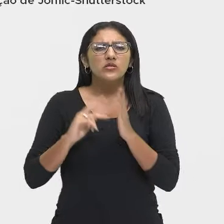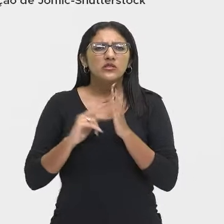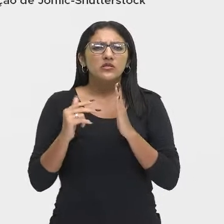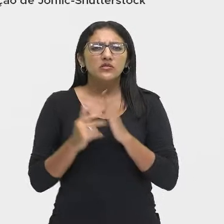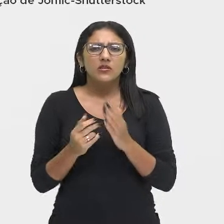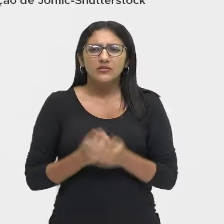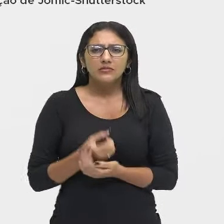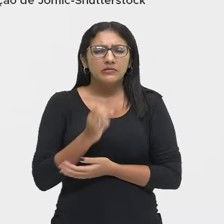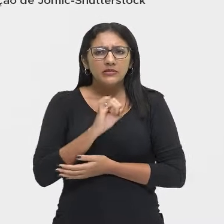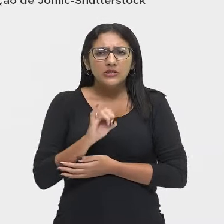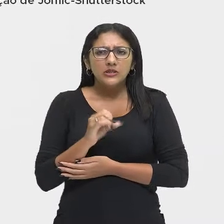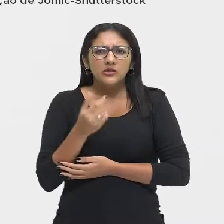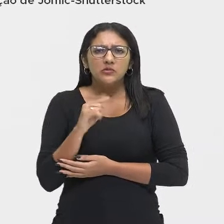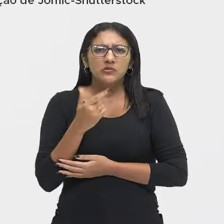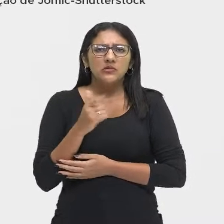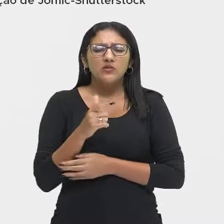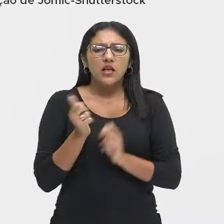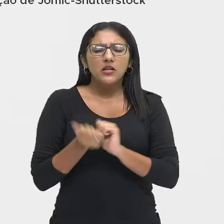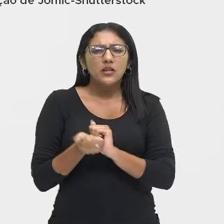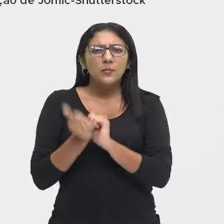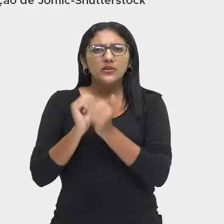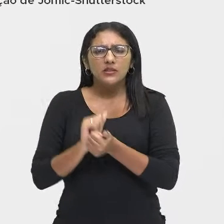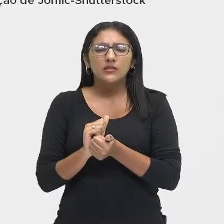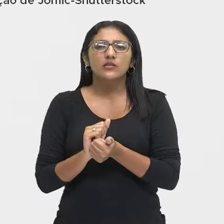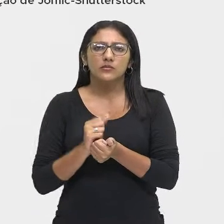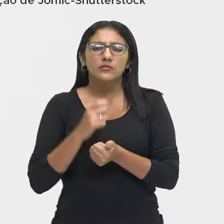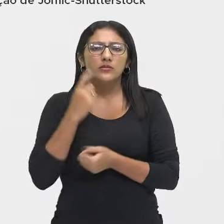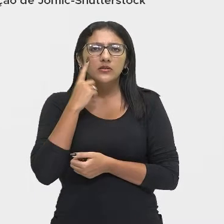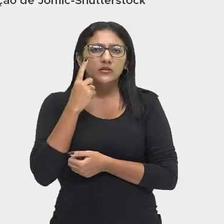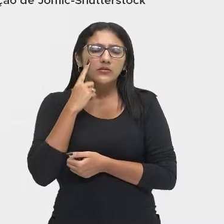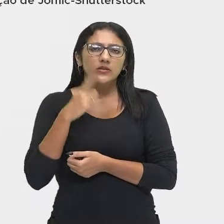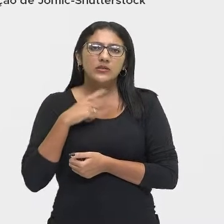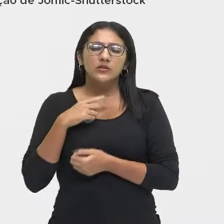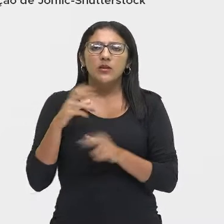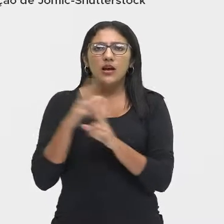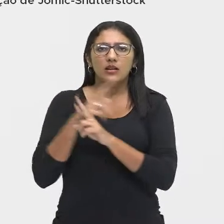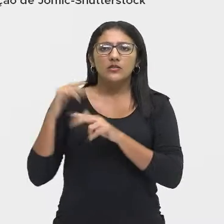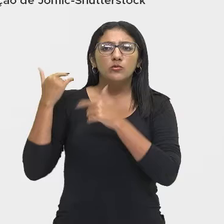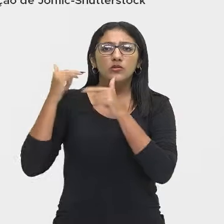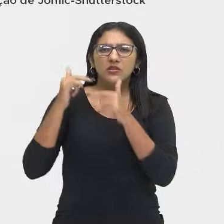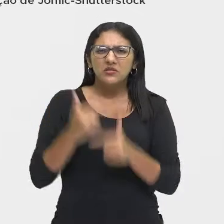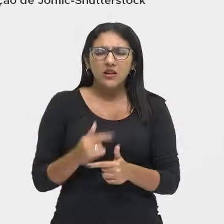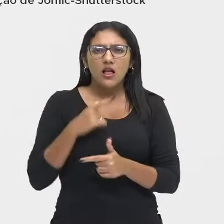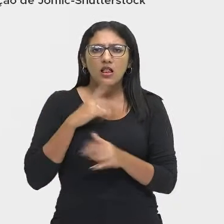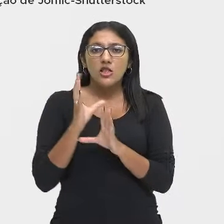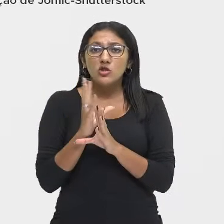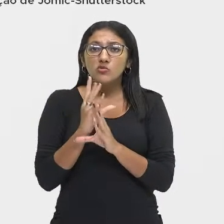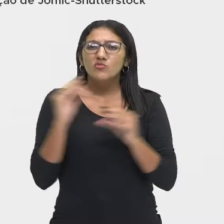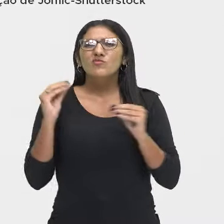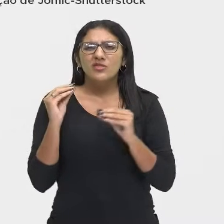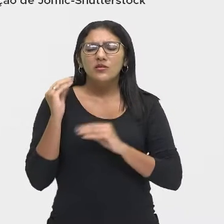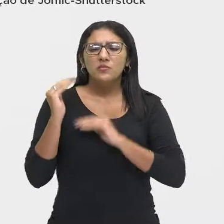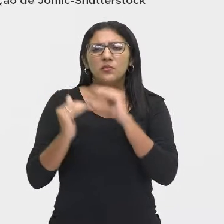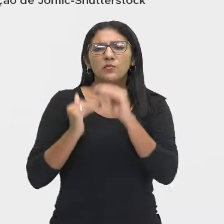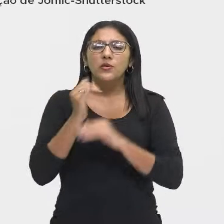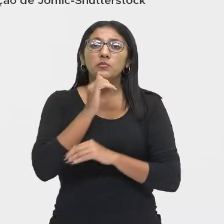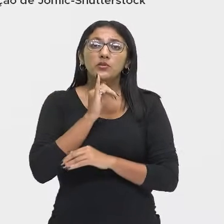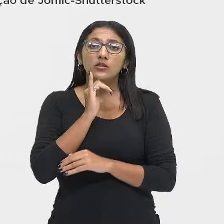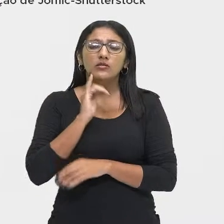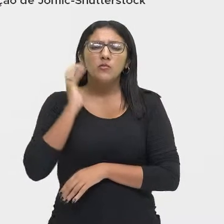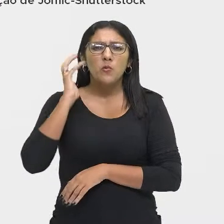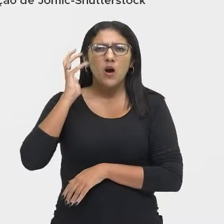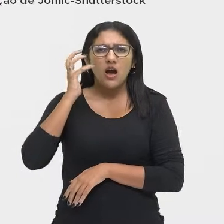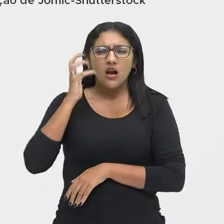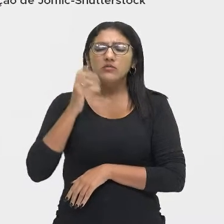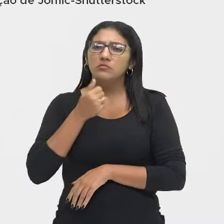processo de convergência haveria uma tendência das chamadas mídias tradicionais desaparecerem com o tempo, né? Por exemplo, o rádio ainda